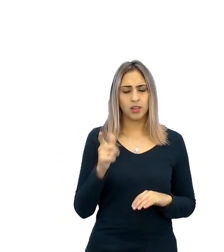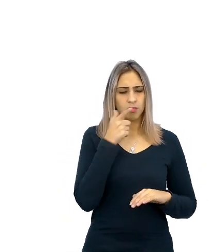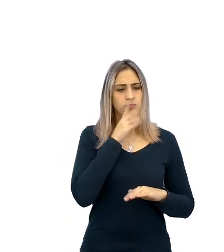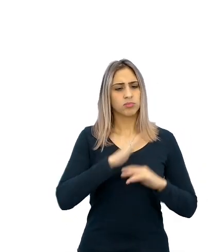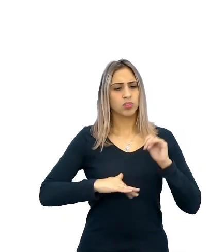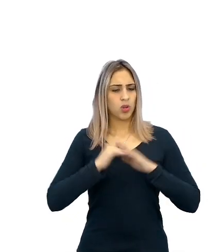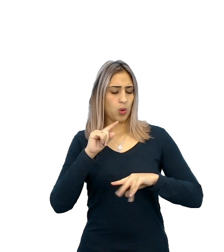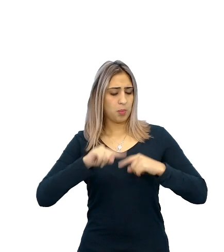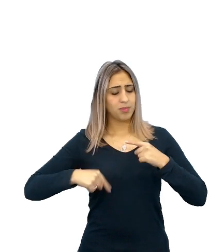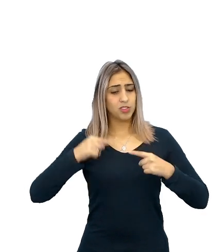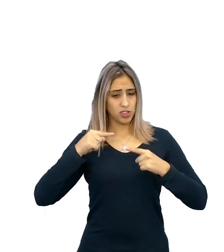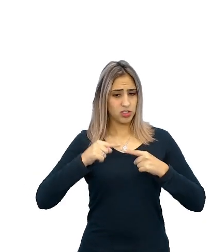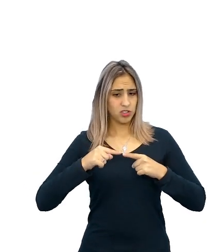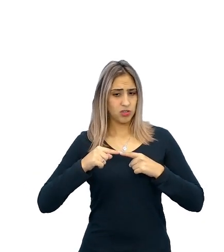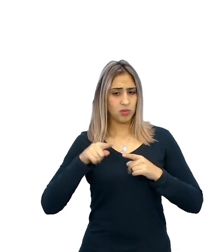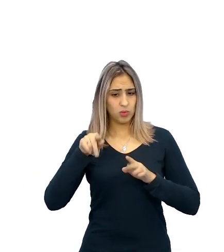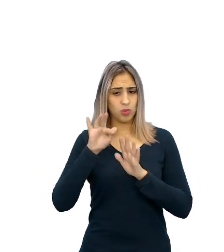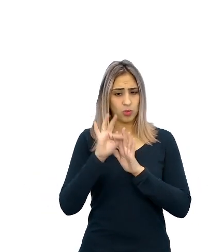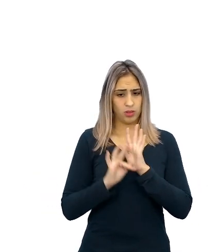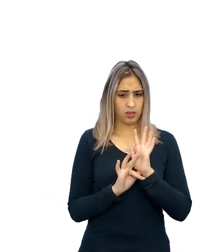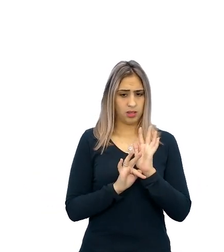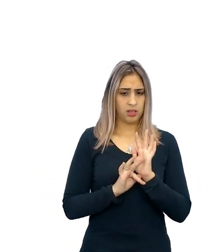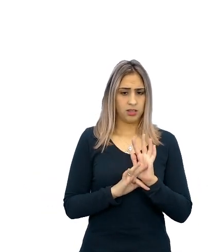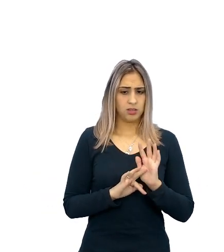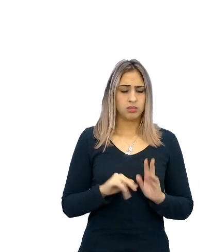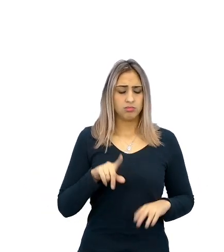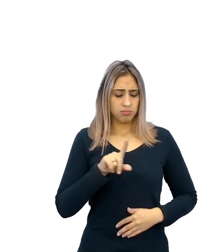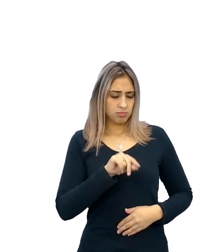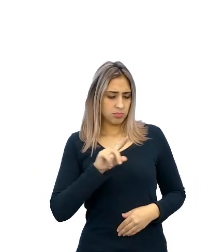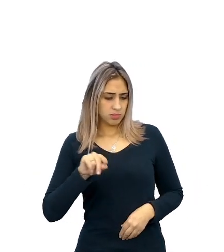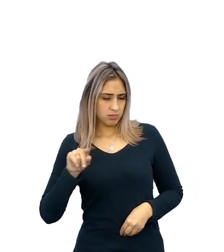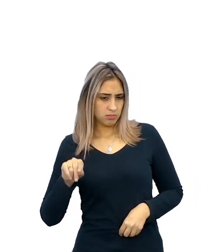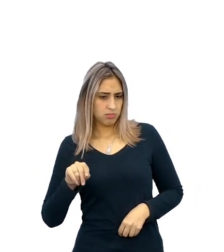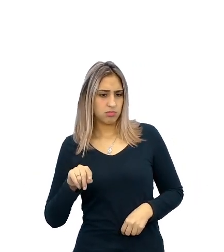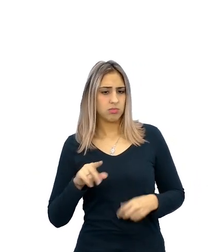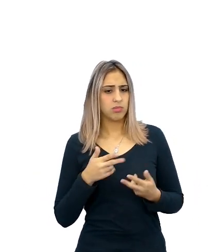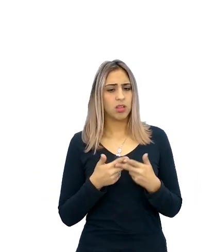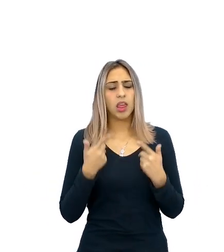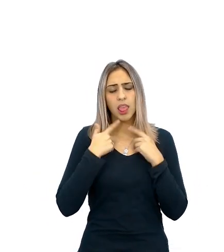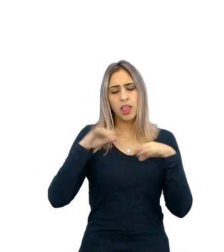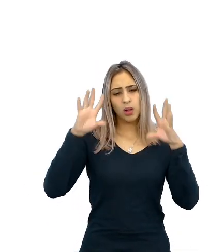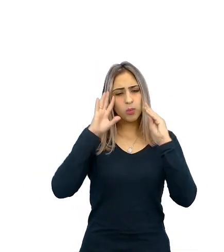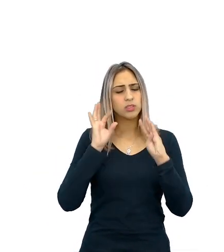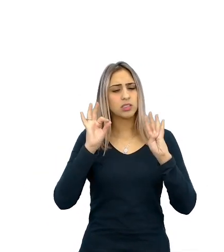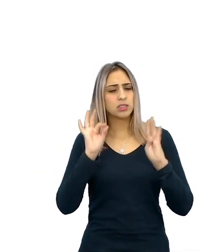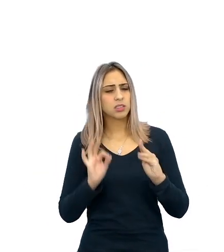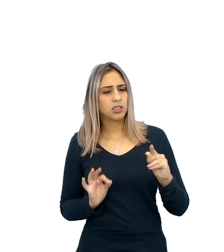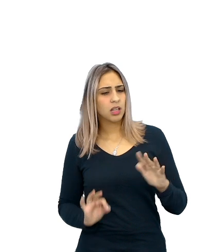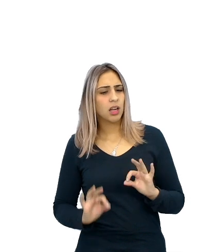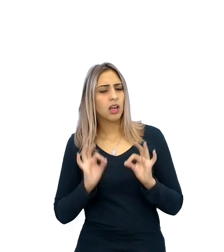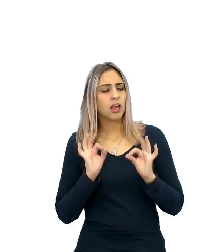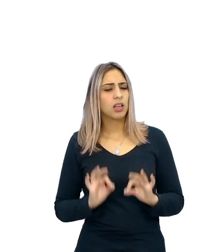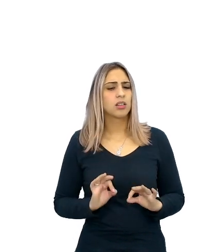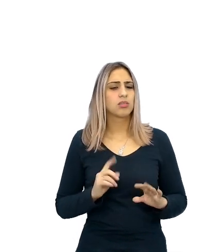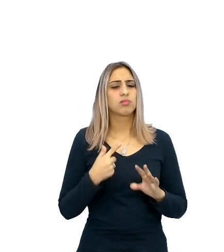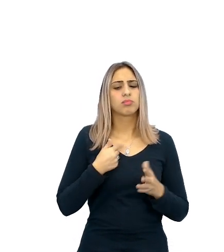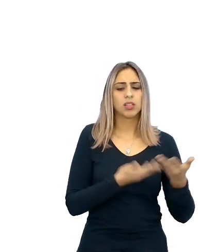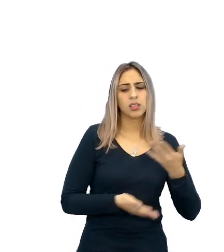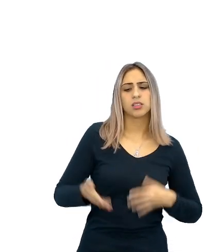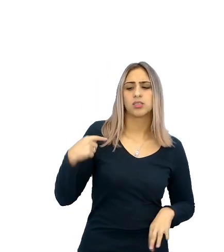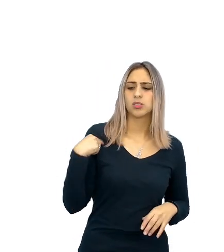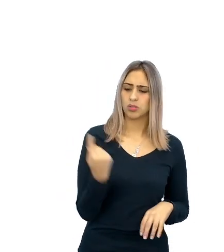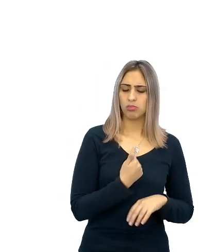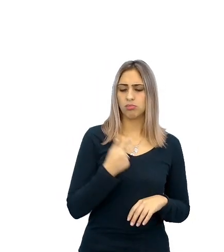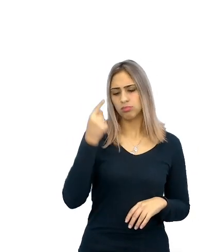reconstruir o objetivo do texto, da seleção da variante linguística adequada à situação de interação. Quando